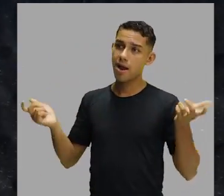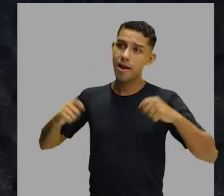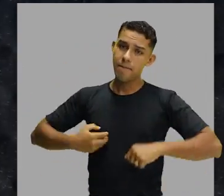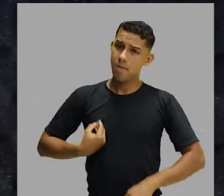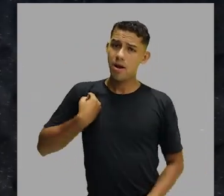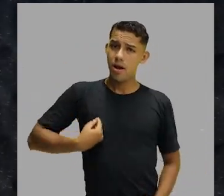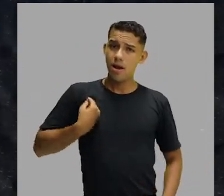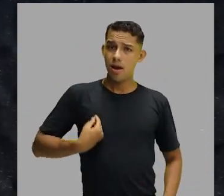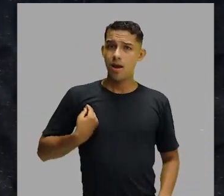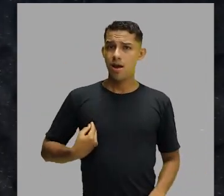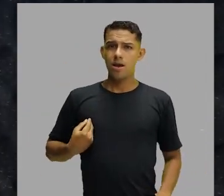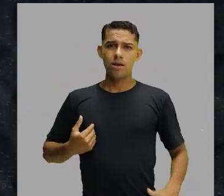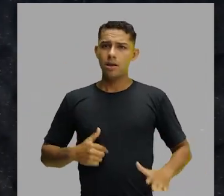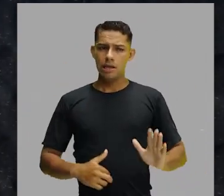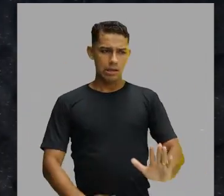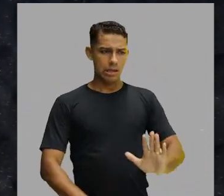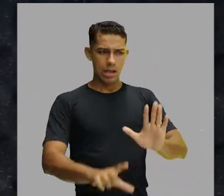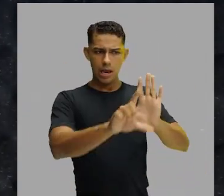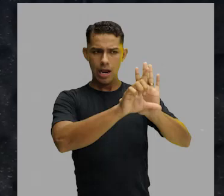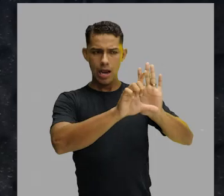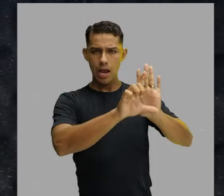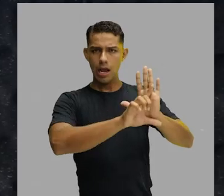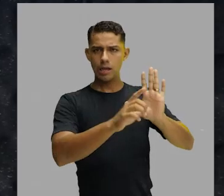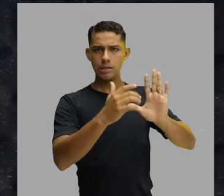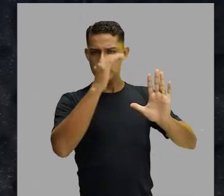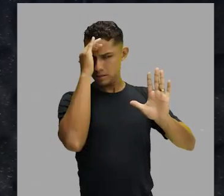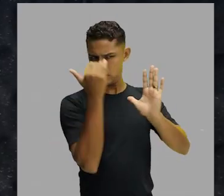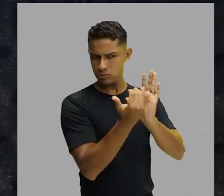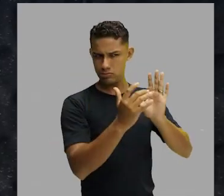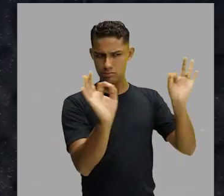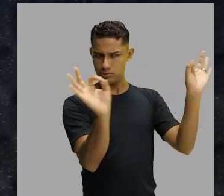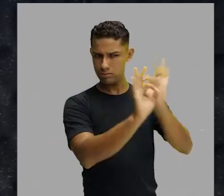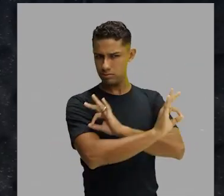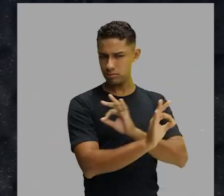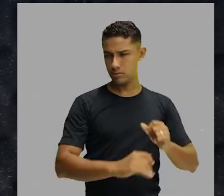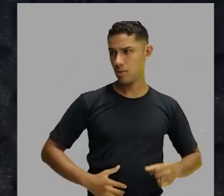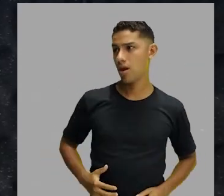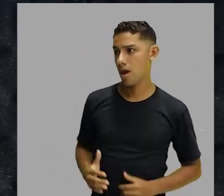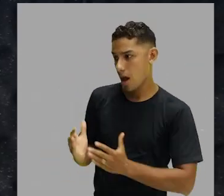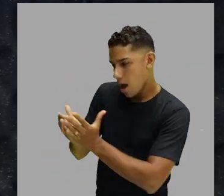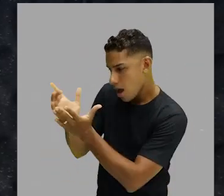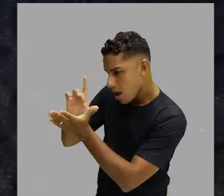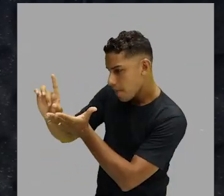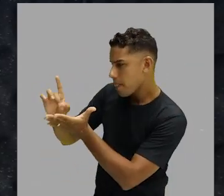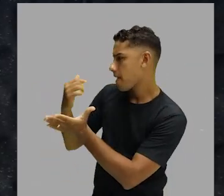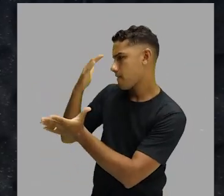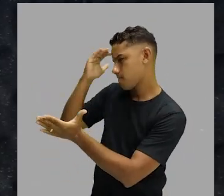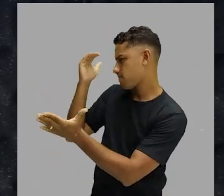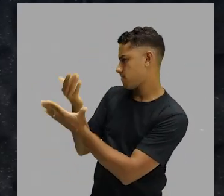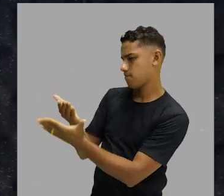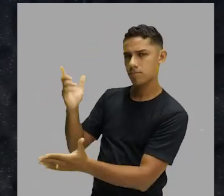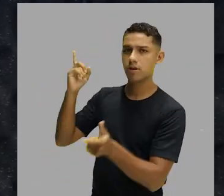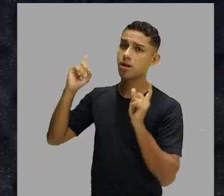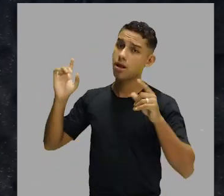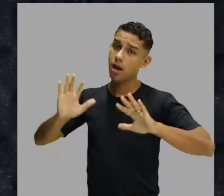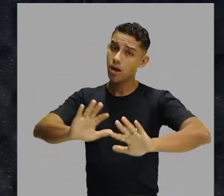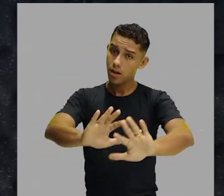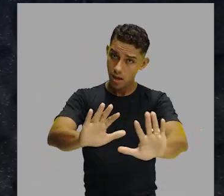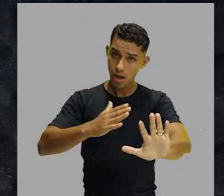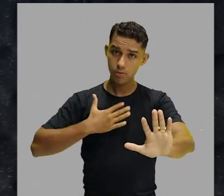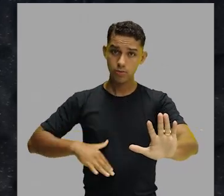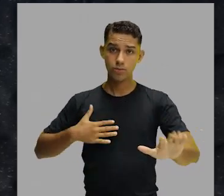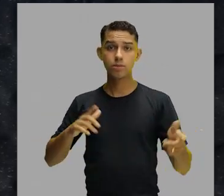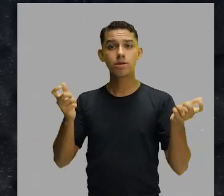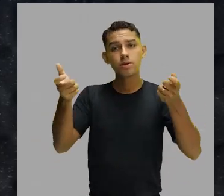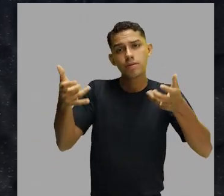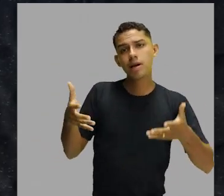vida desregrada, uma vida ao nosso bel prazer. Não é isso. Era a forma